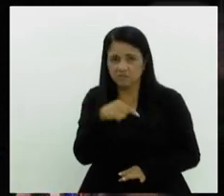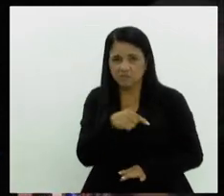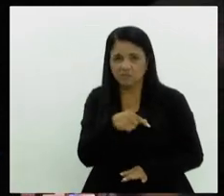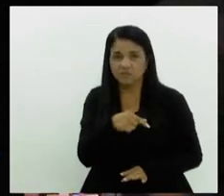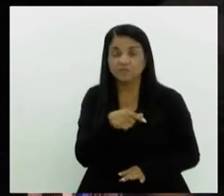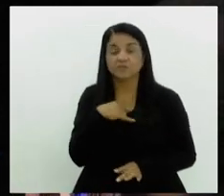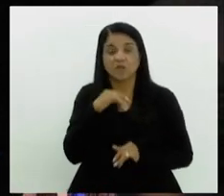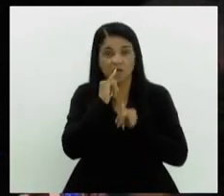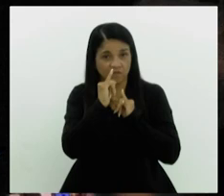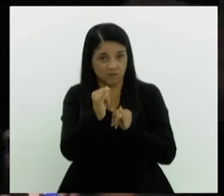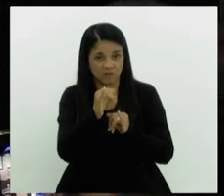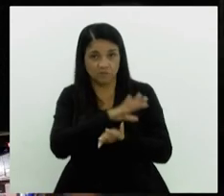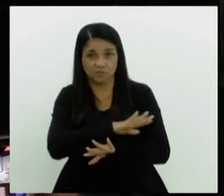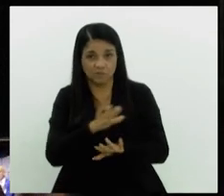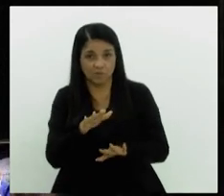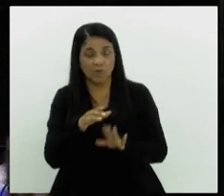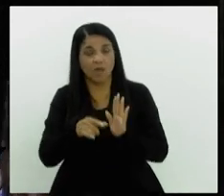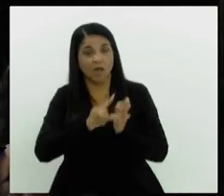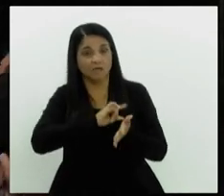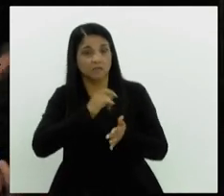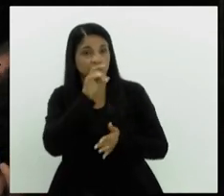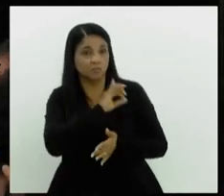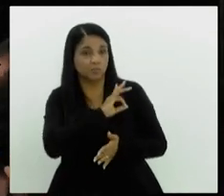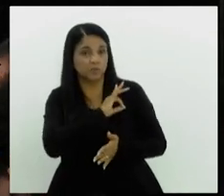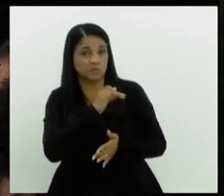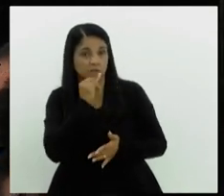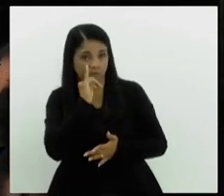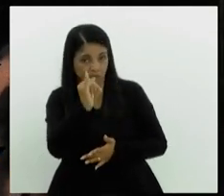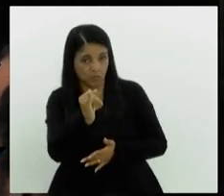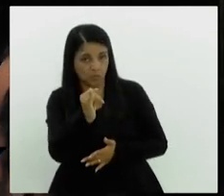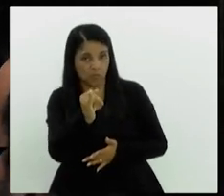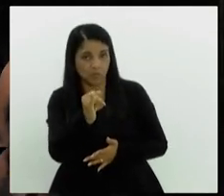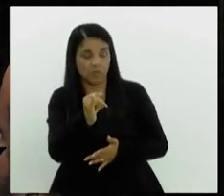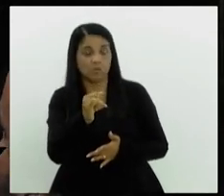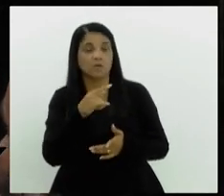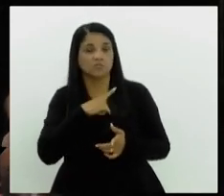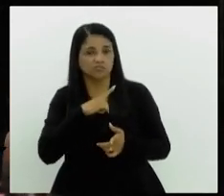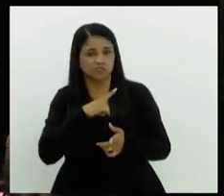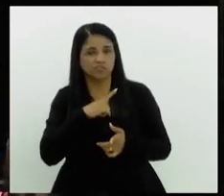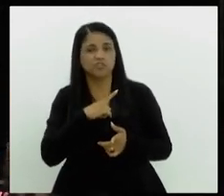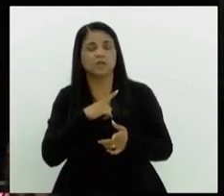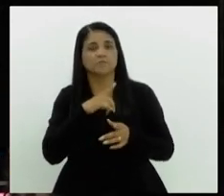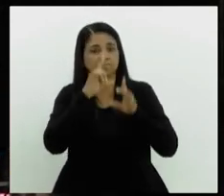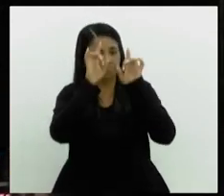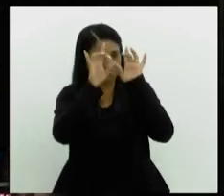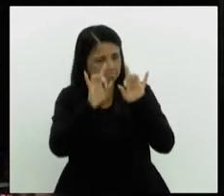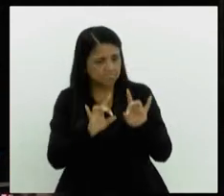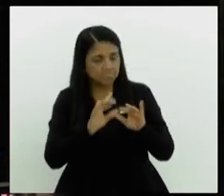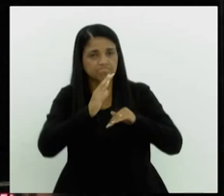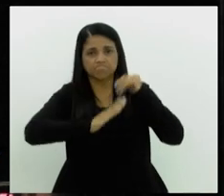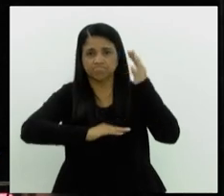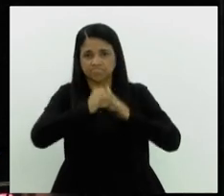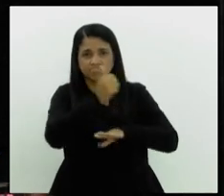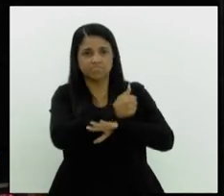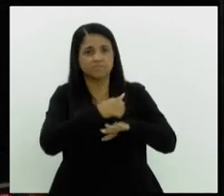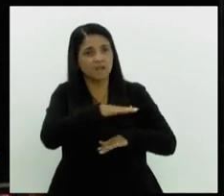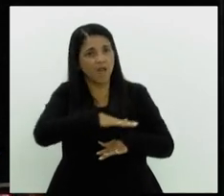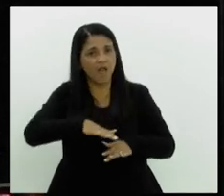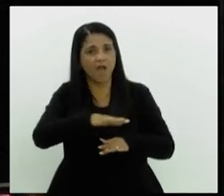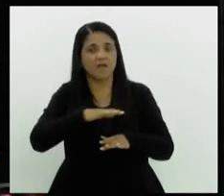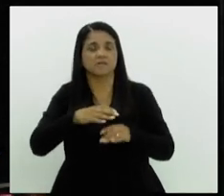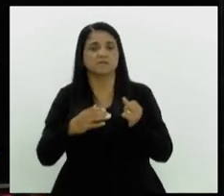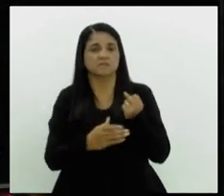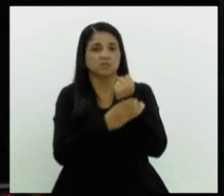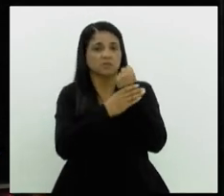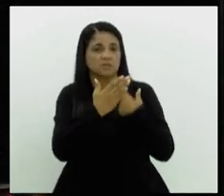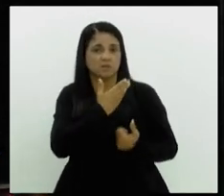nós tínhamos ali alertas emitidos por verdadeiros especialistas da área de segurança pública, que são os